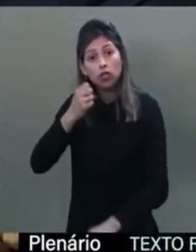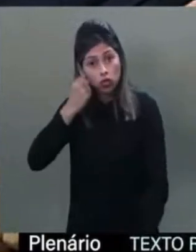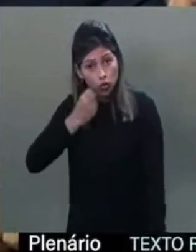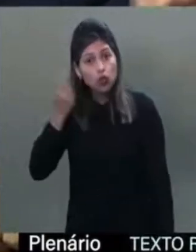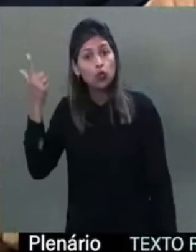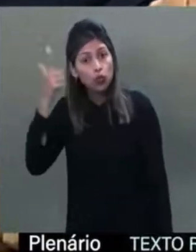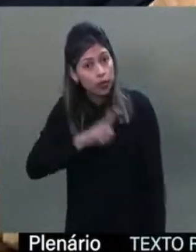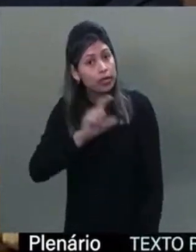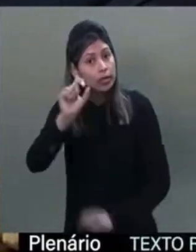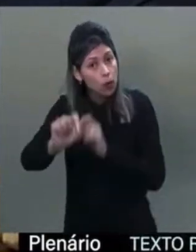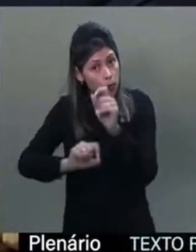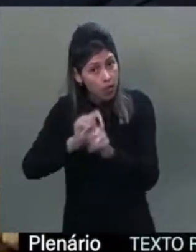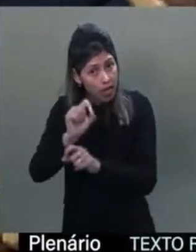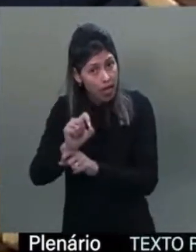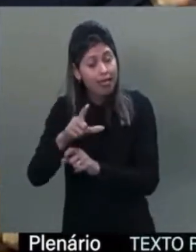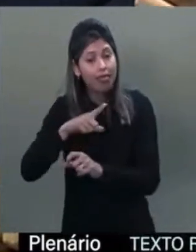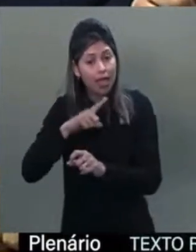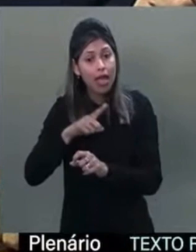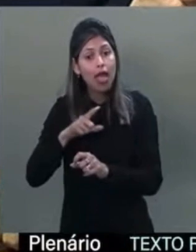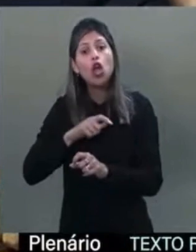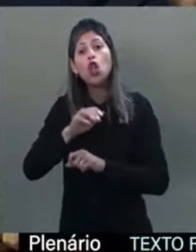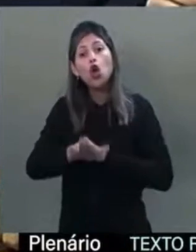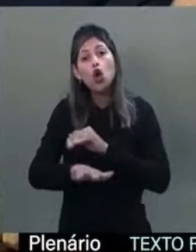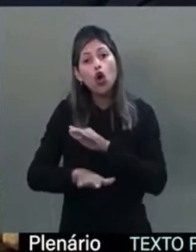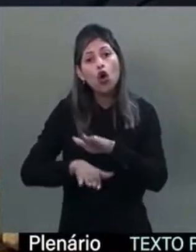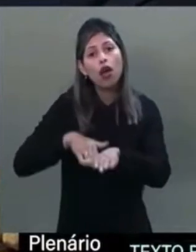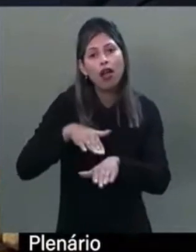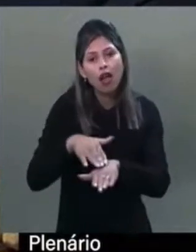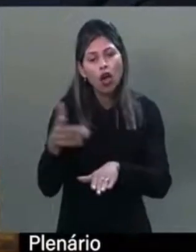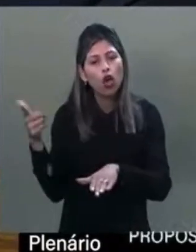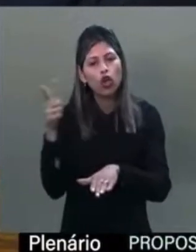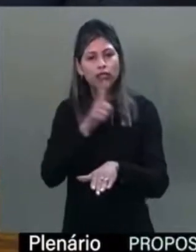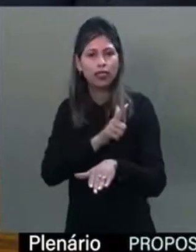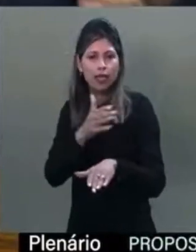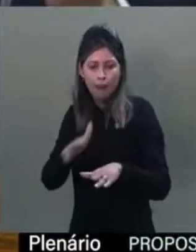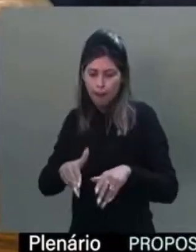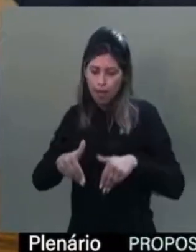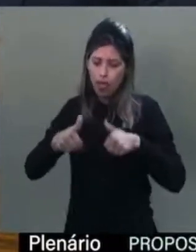nós demos o passo seguinte para a reconstrução do Brasil. Muito obrigado.